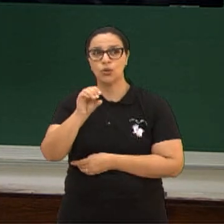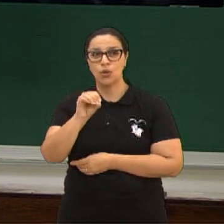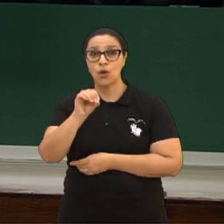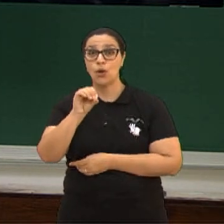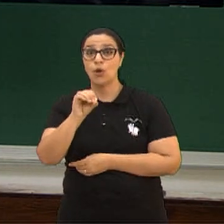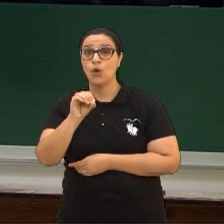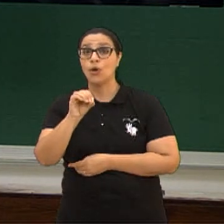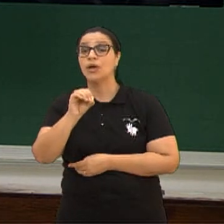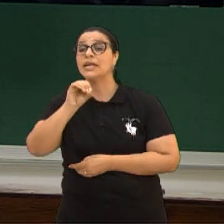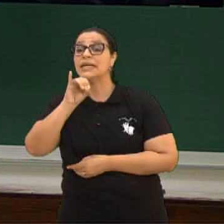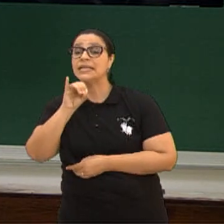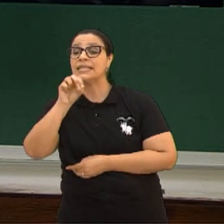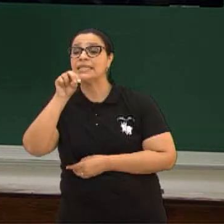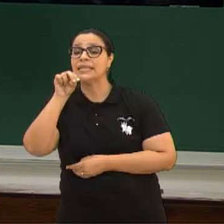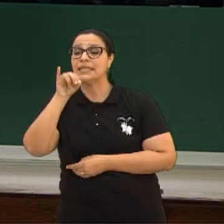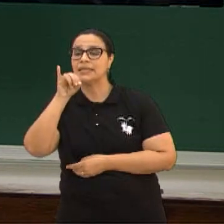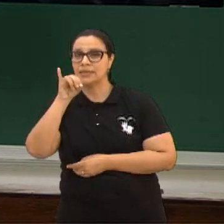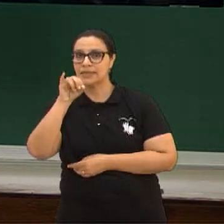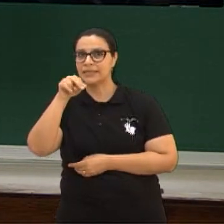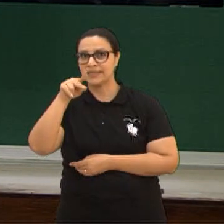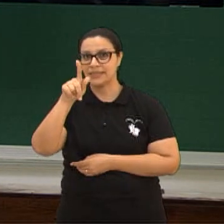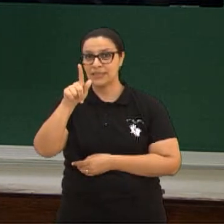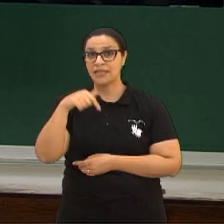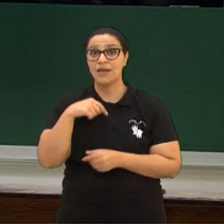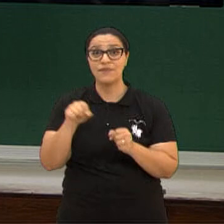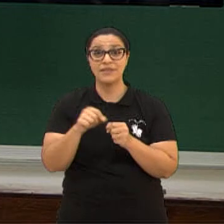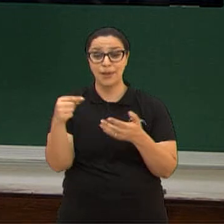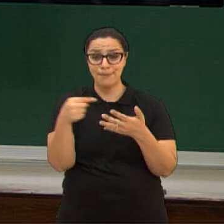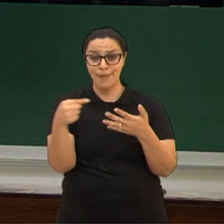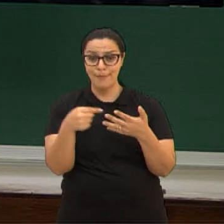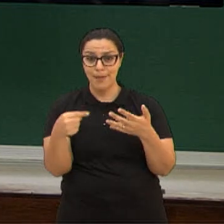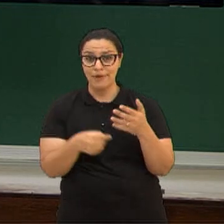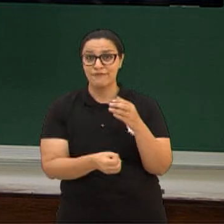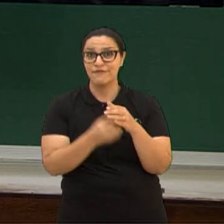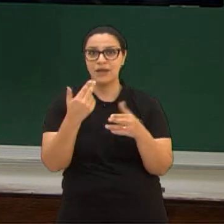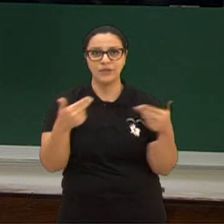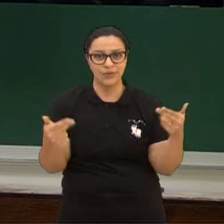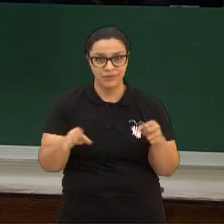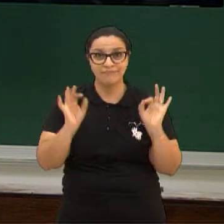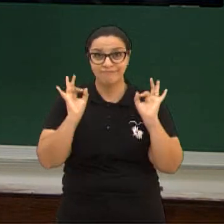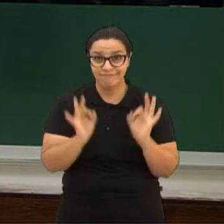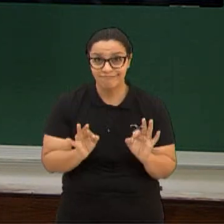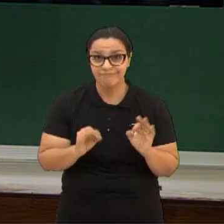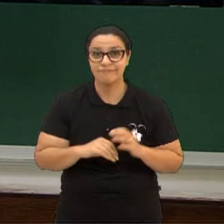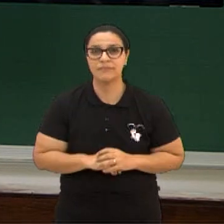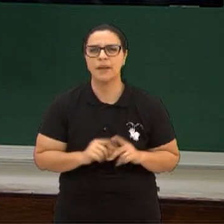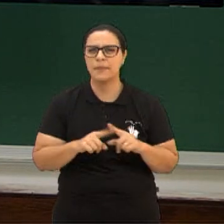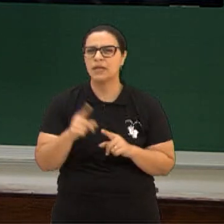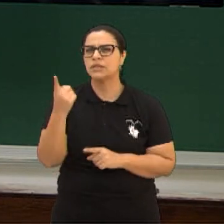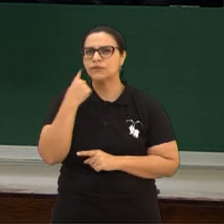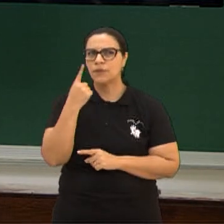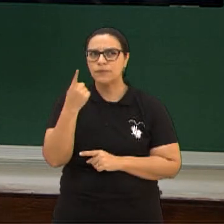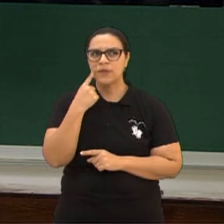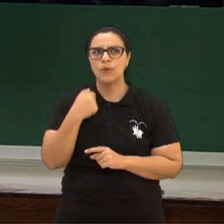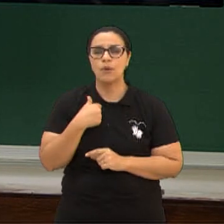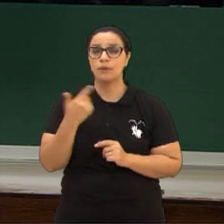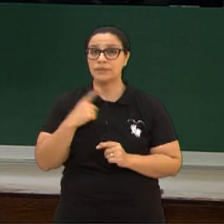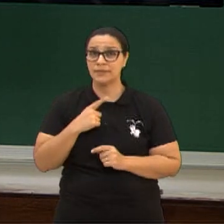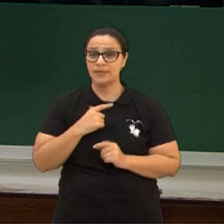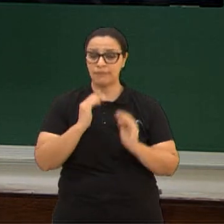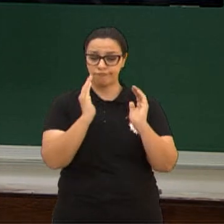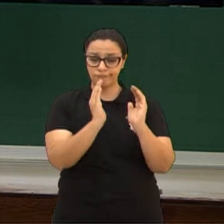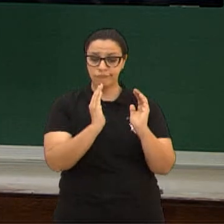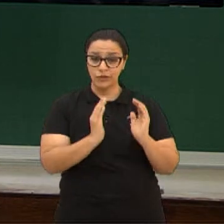fazendo? Pode ter mais de uma resposta, porque ele está fazendo tanta coisa ao mesmo tempo, né? Vamos às